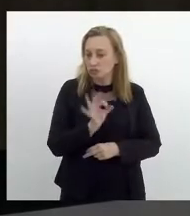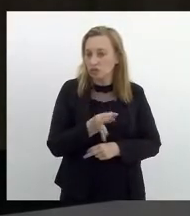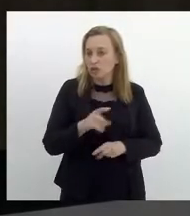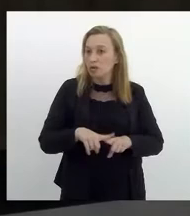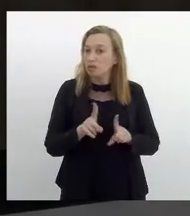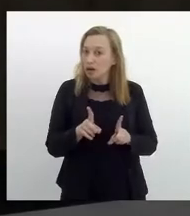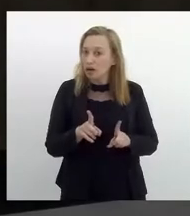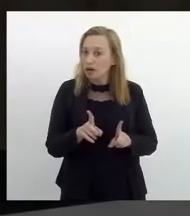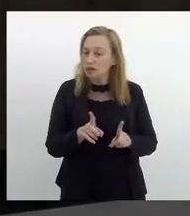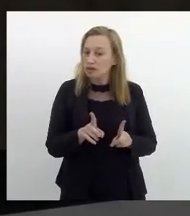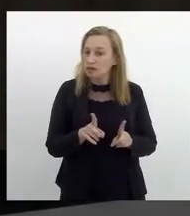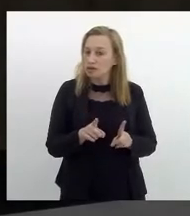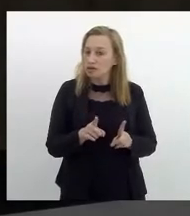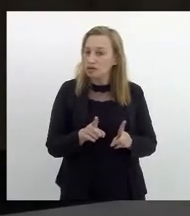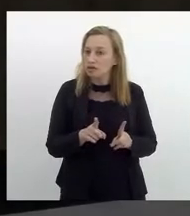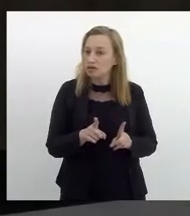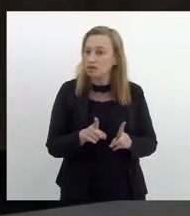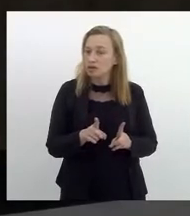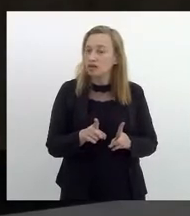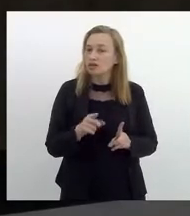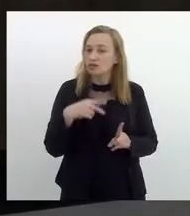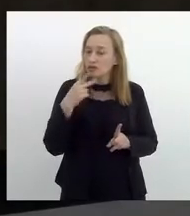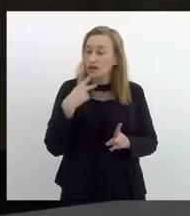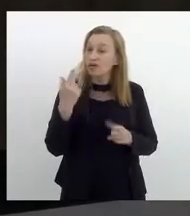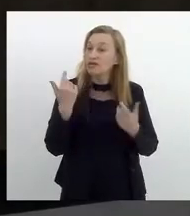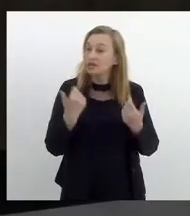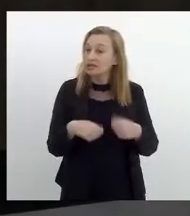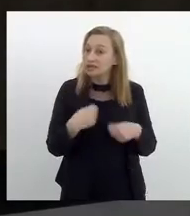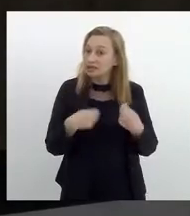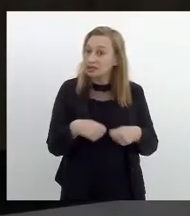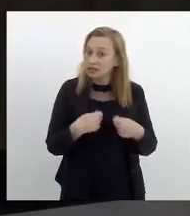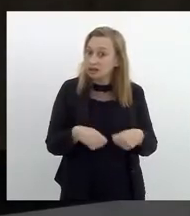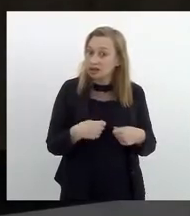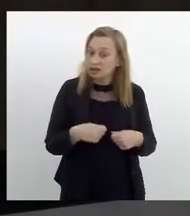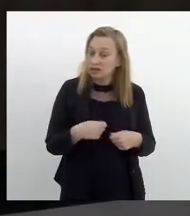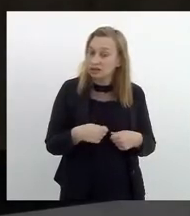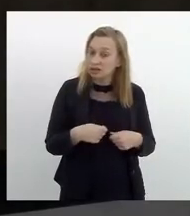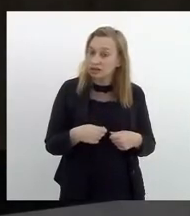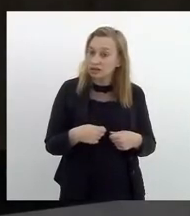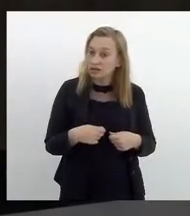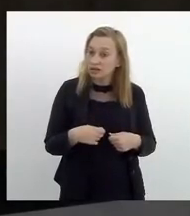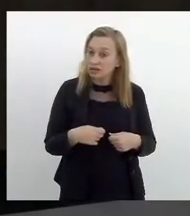mas fica aqui a necessidade premente de que